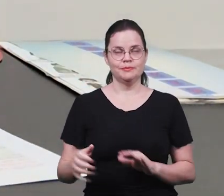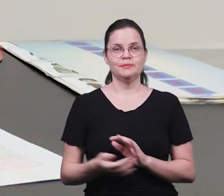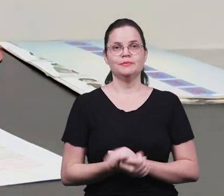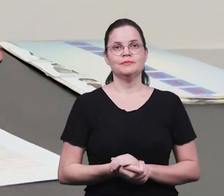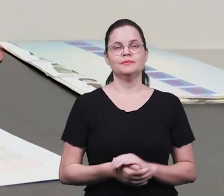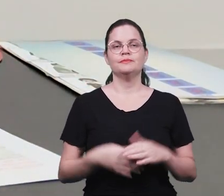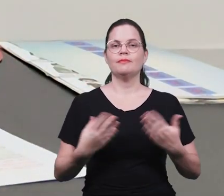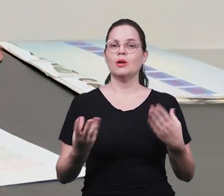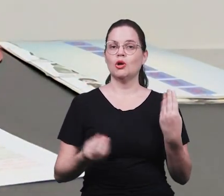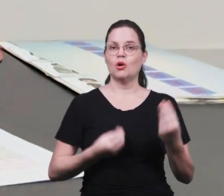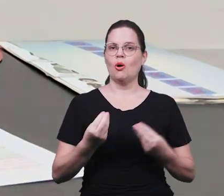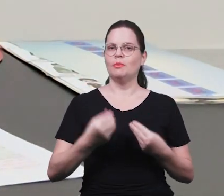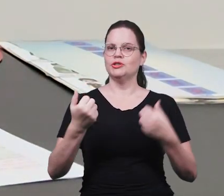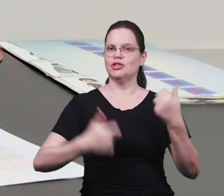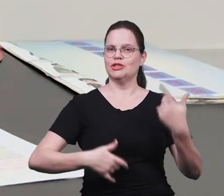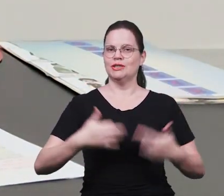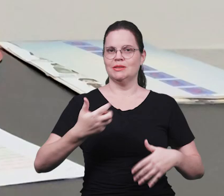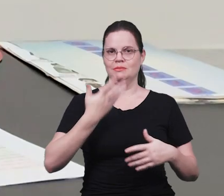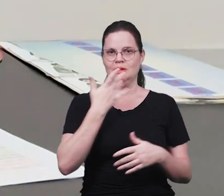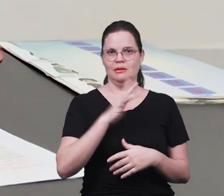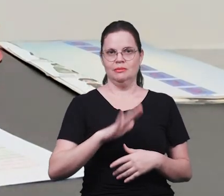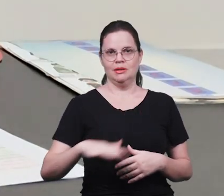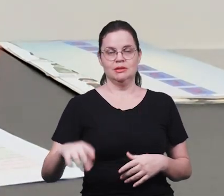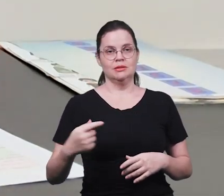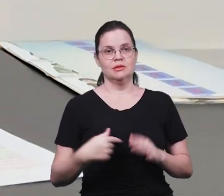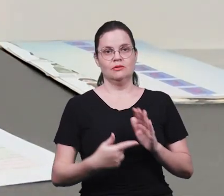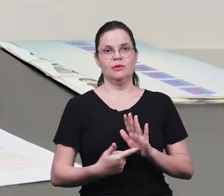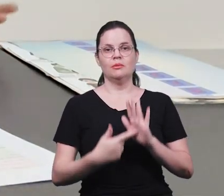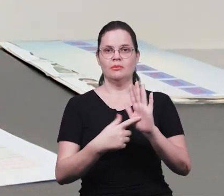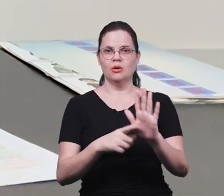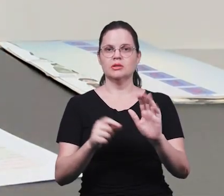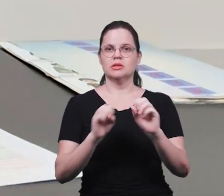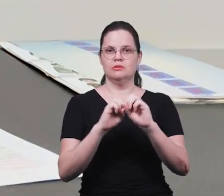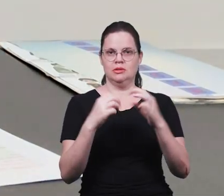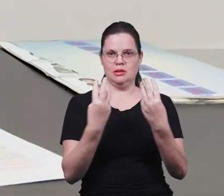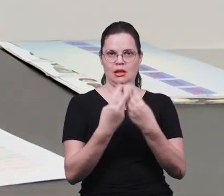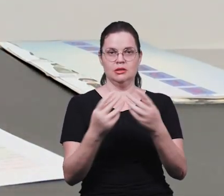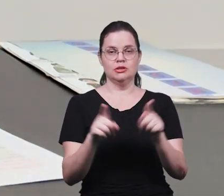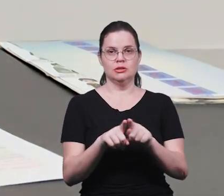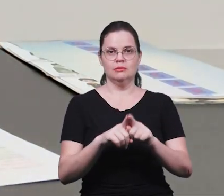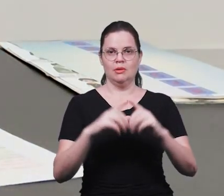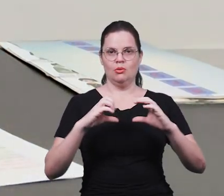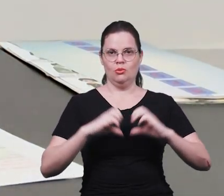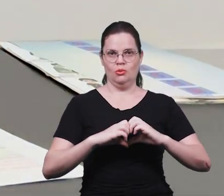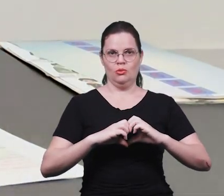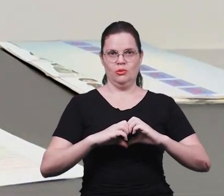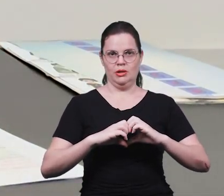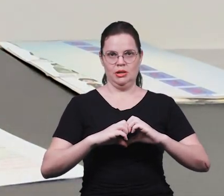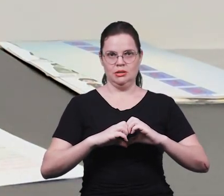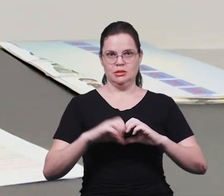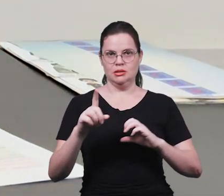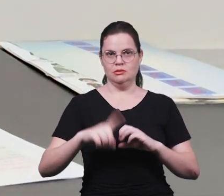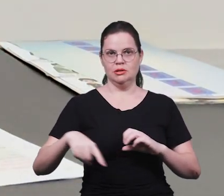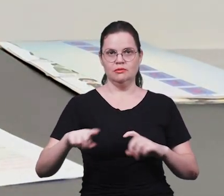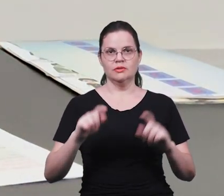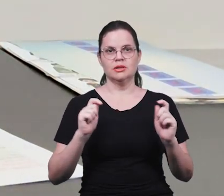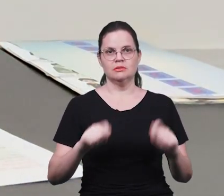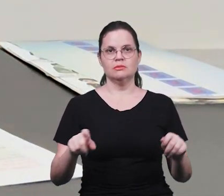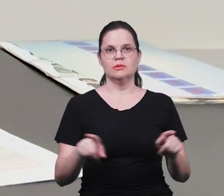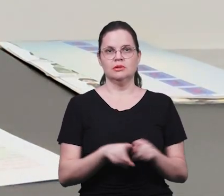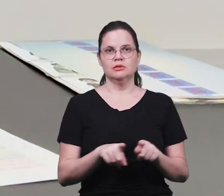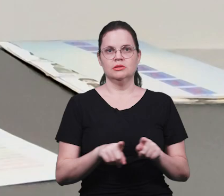slides impressos e trouxe também um coração, que é até um material que as irmãs disponibilizam